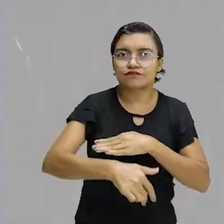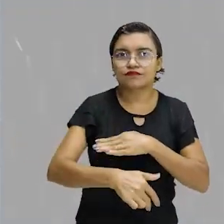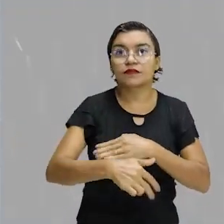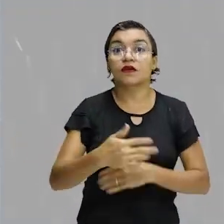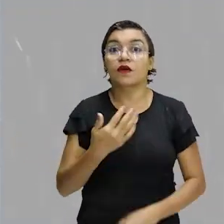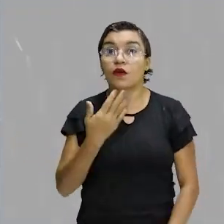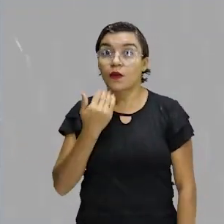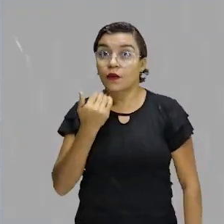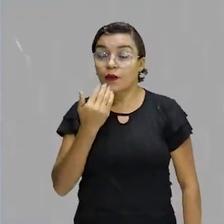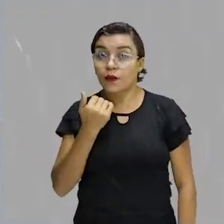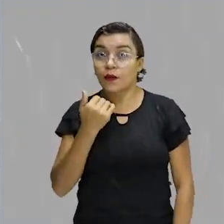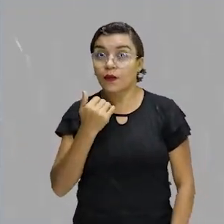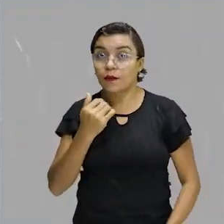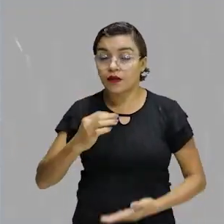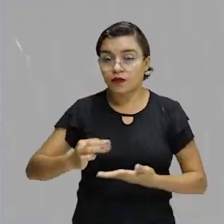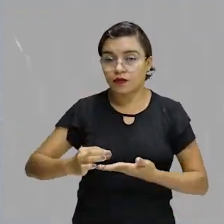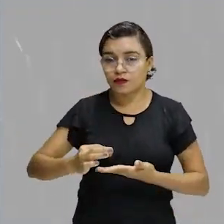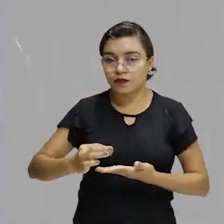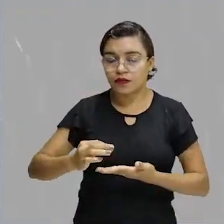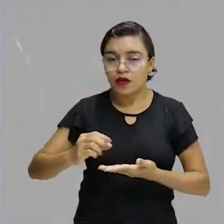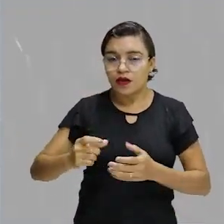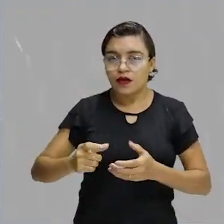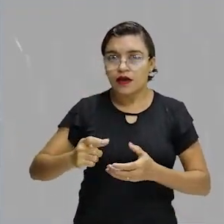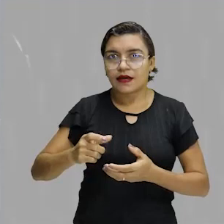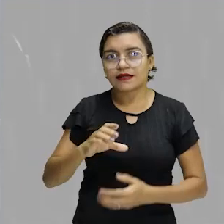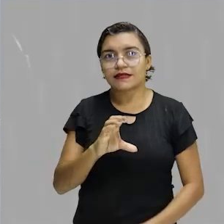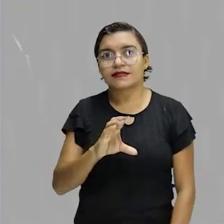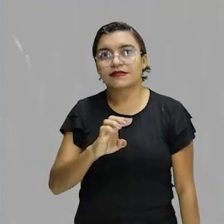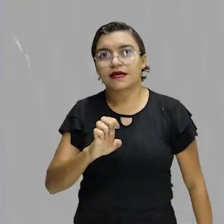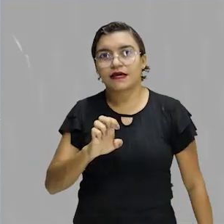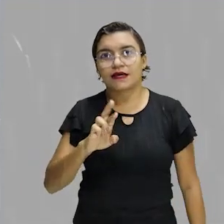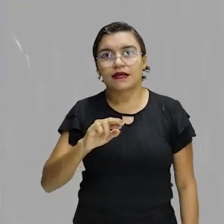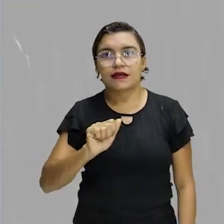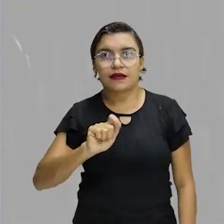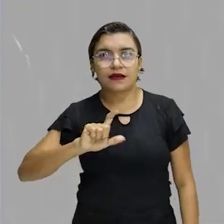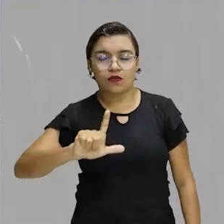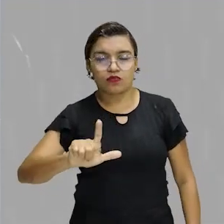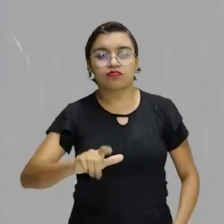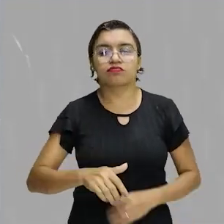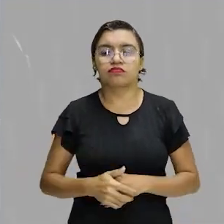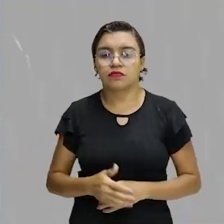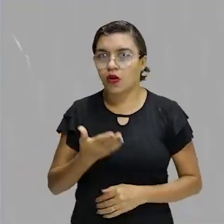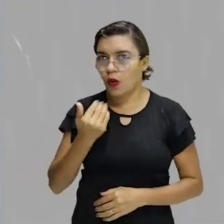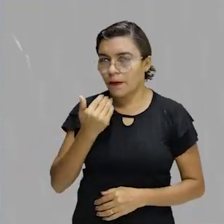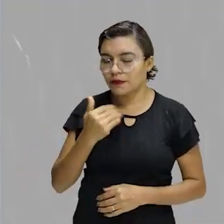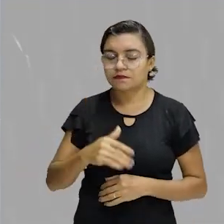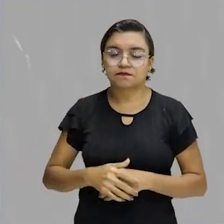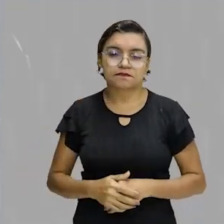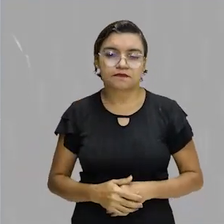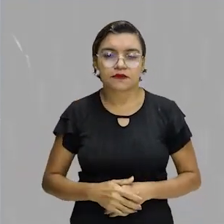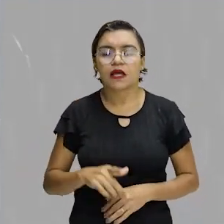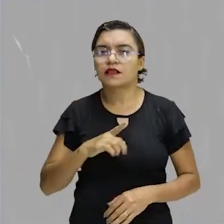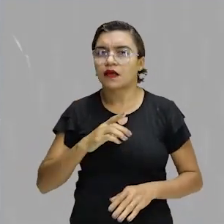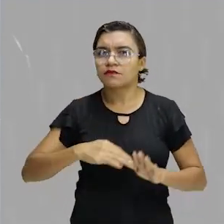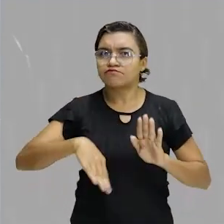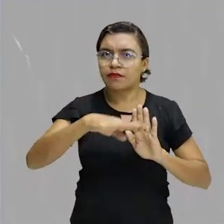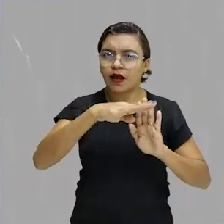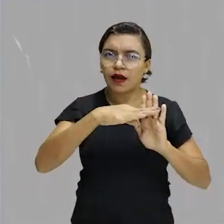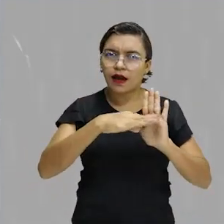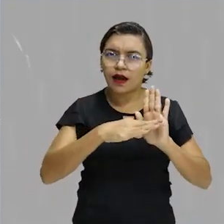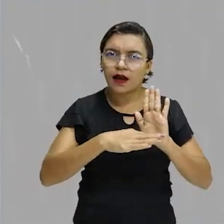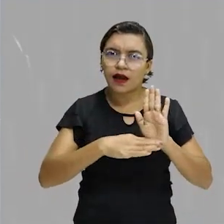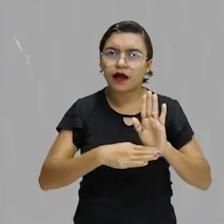comeu uma tigela de cereal. E aí você vê um relato, uma descrição das atividades que